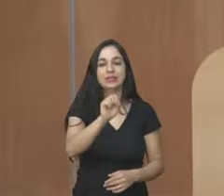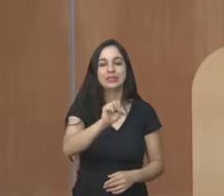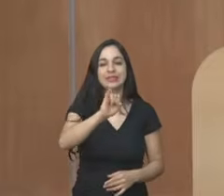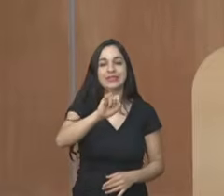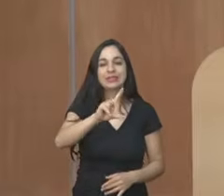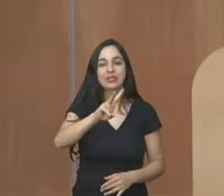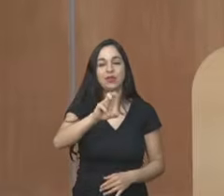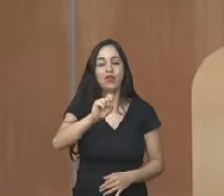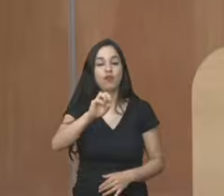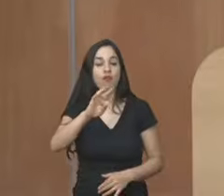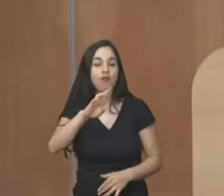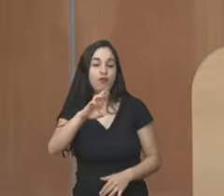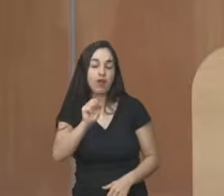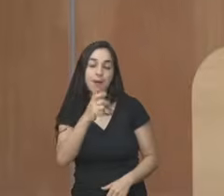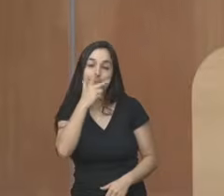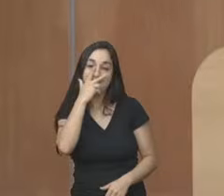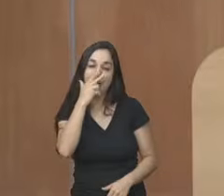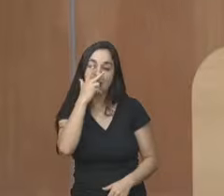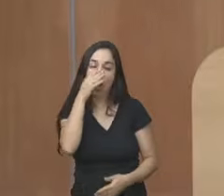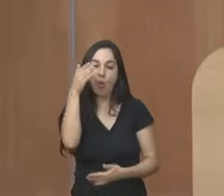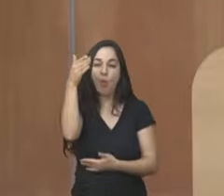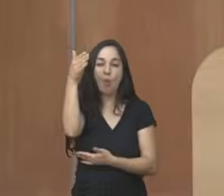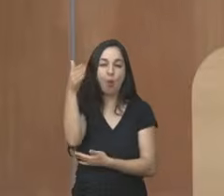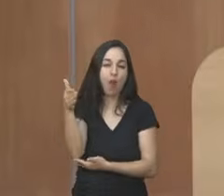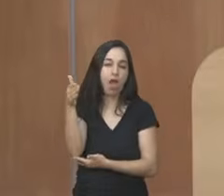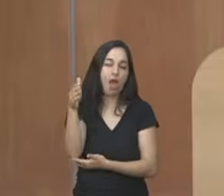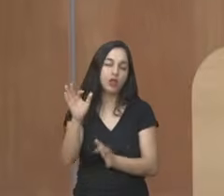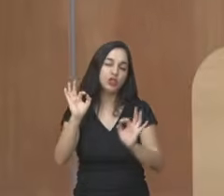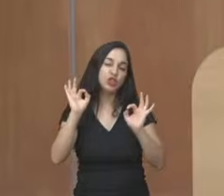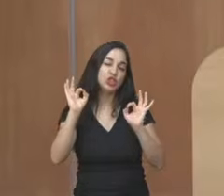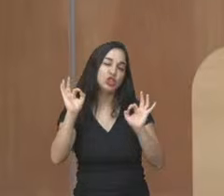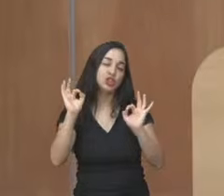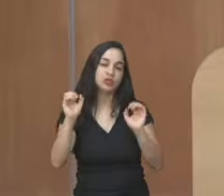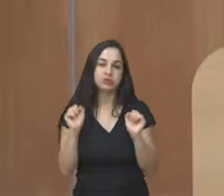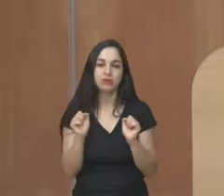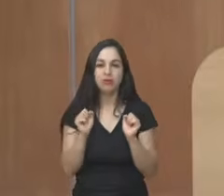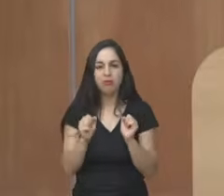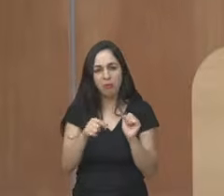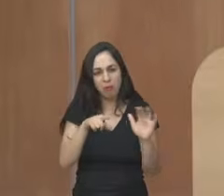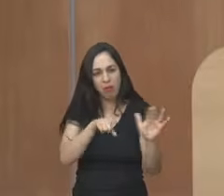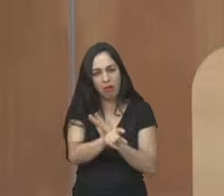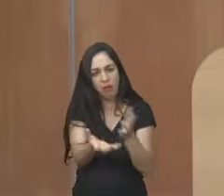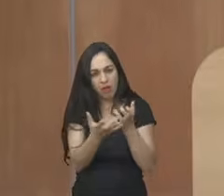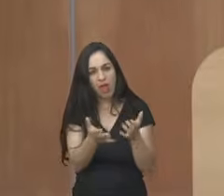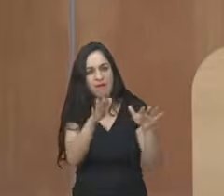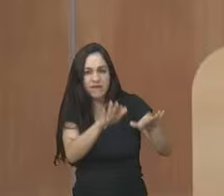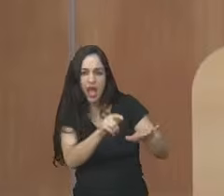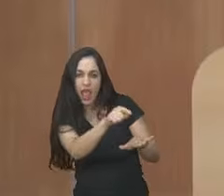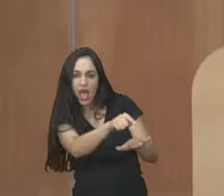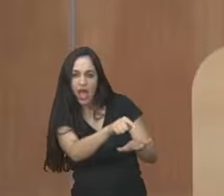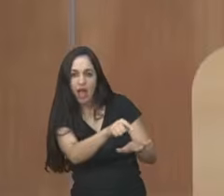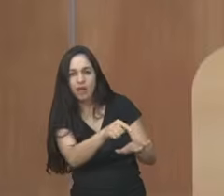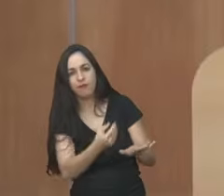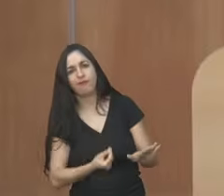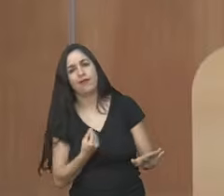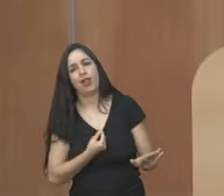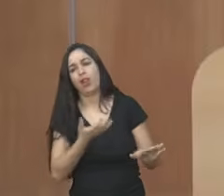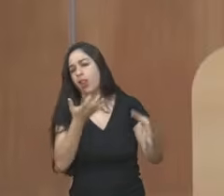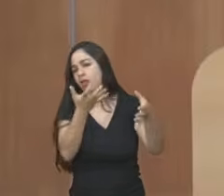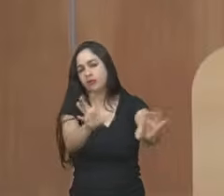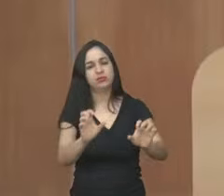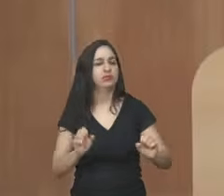5 estrelas, tem até o rio do lado, o Rio Paraíba. Vê se eles querem ficar lá. Não quer ficar,